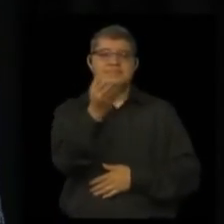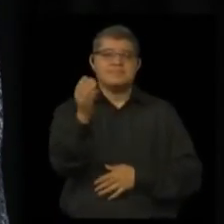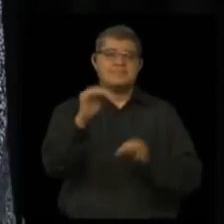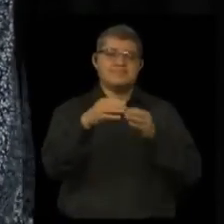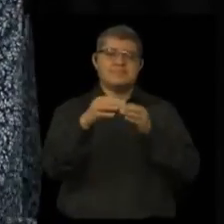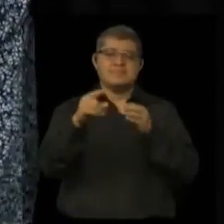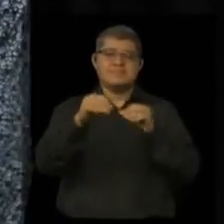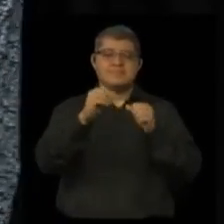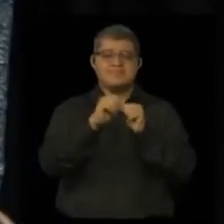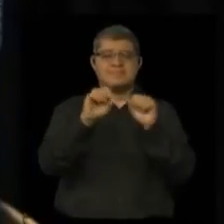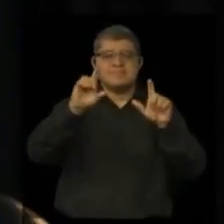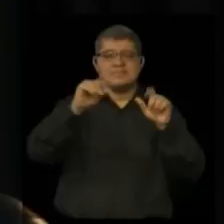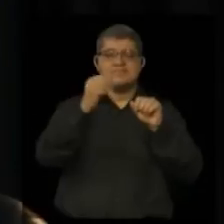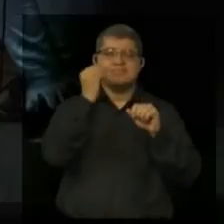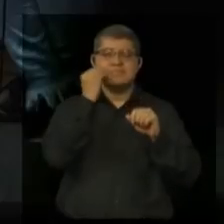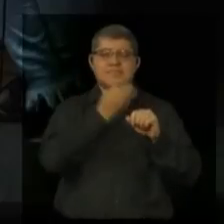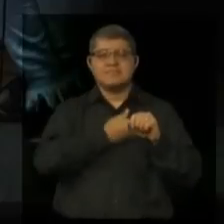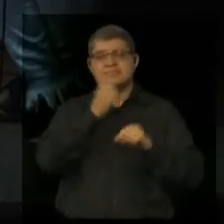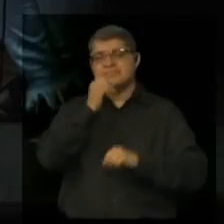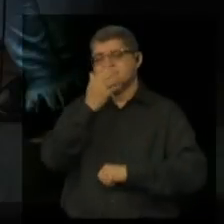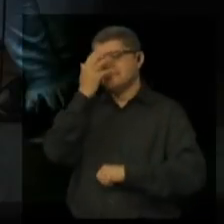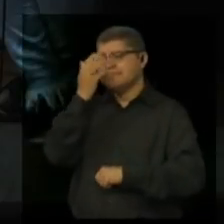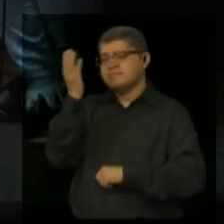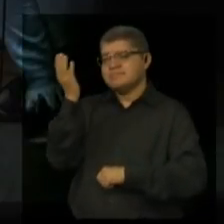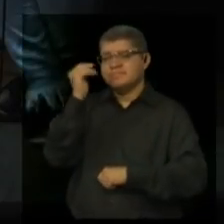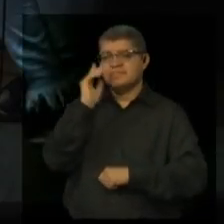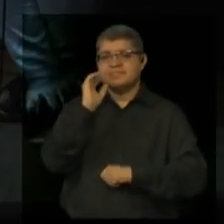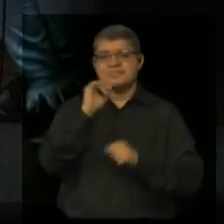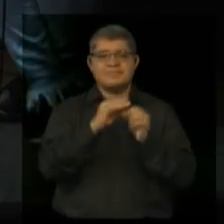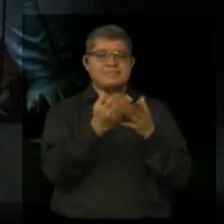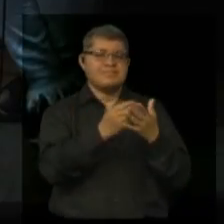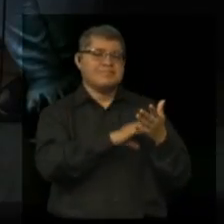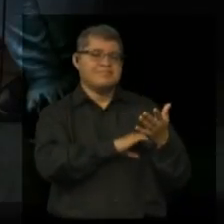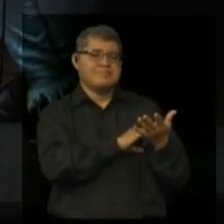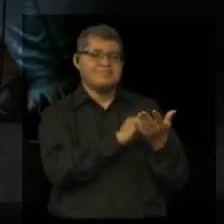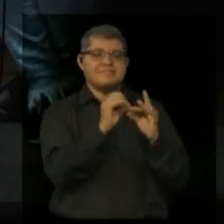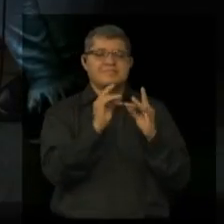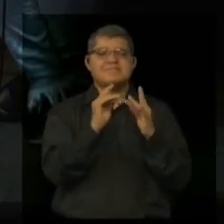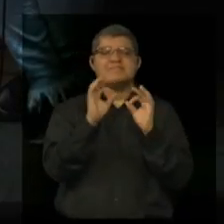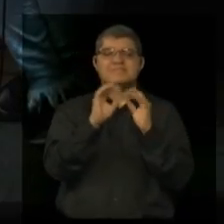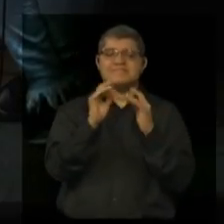da equipe. Um beijo nessa minha amiga linda, que tem muito amor,